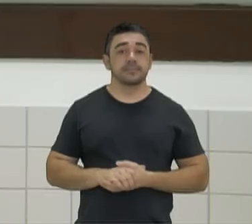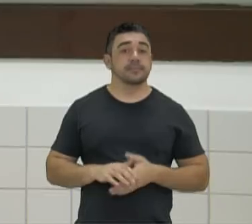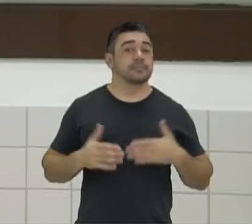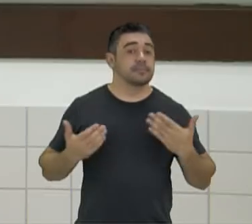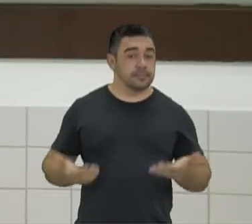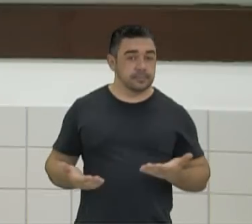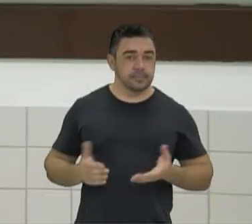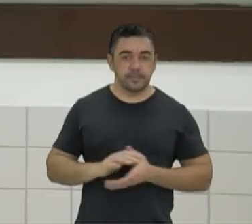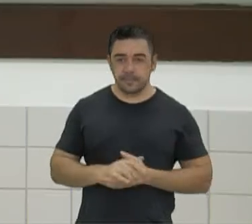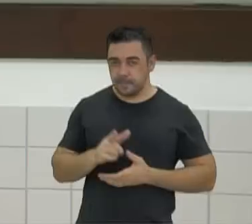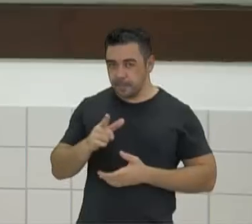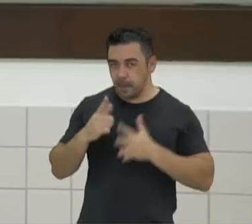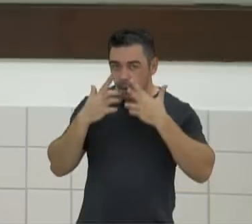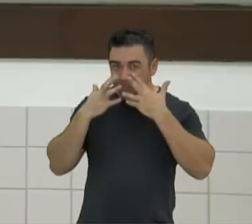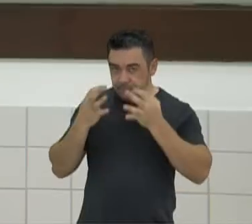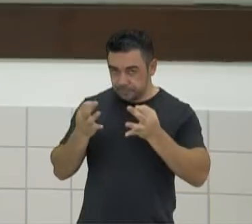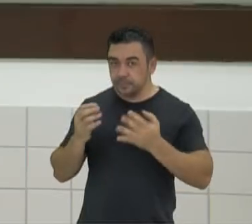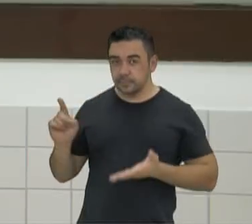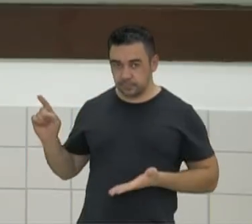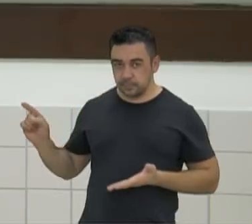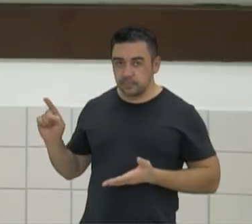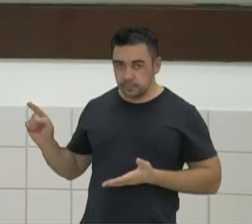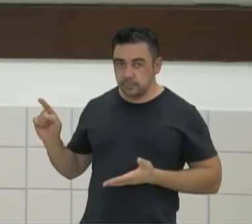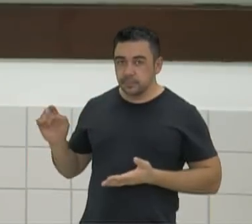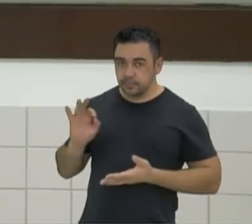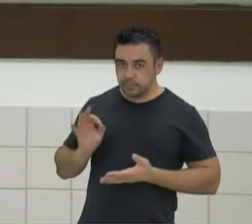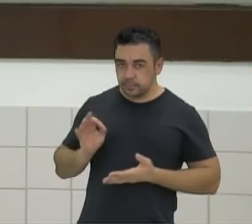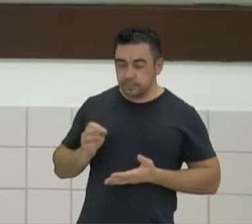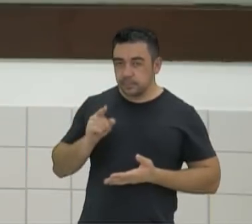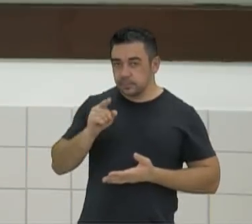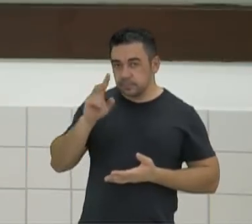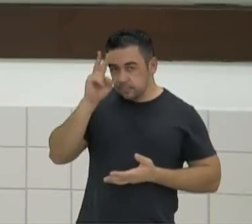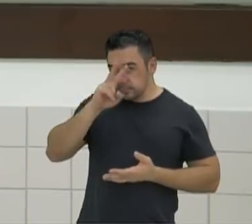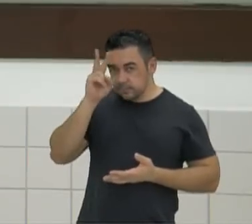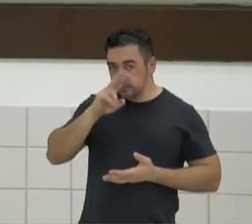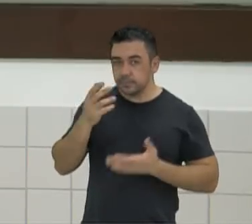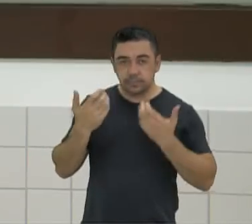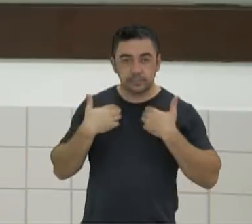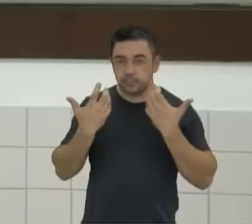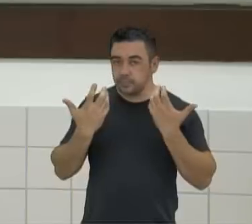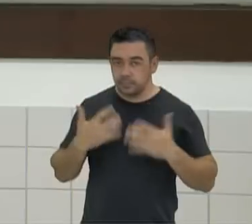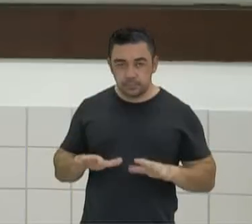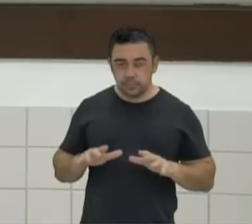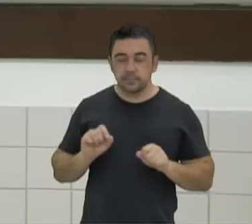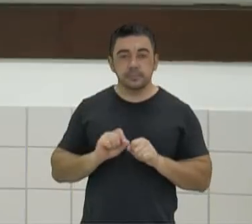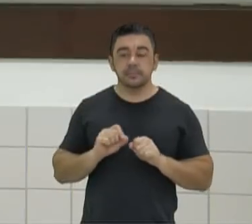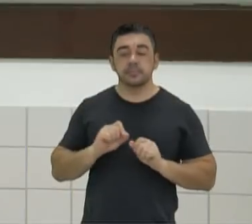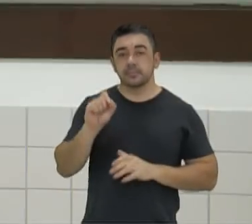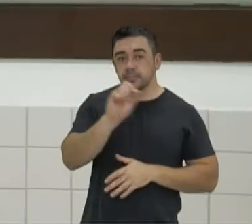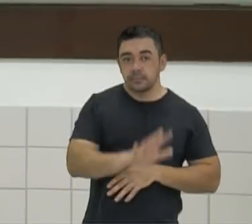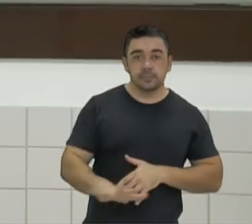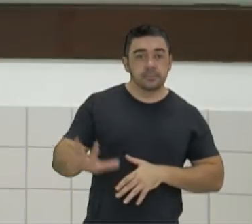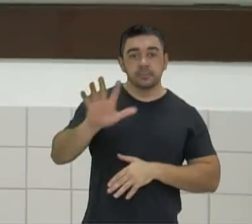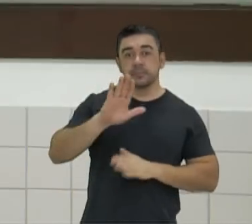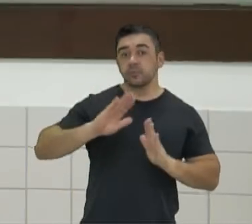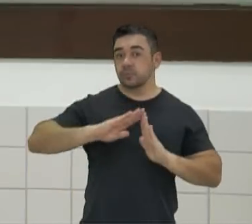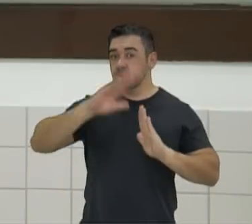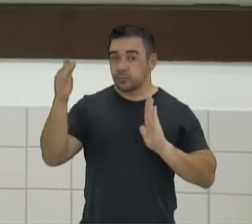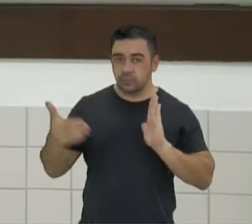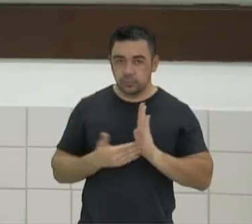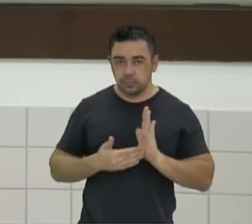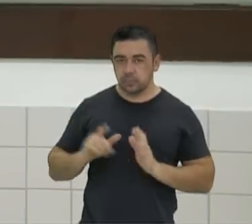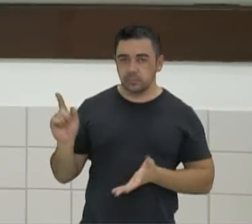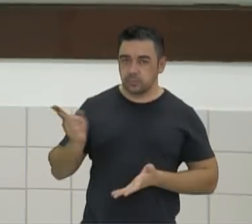E aí, galera, prestaram bastante atenção? Lembra, eu não quero que calcule a área total do